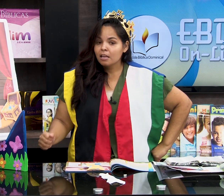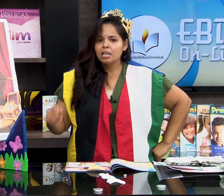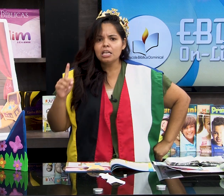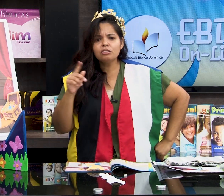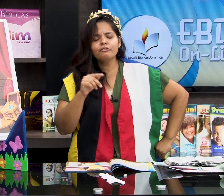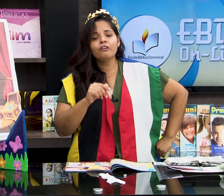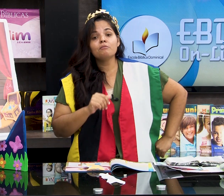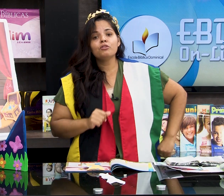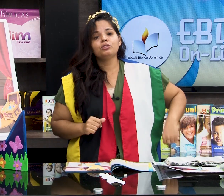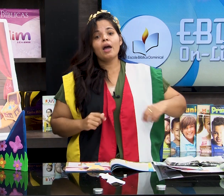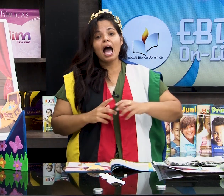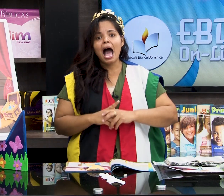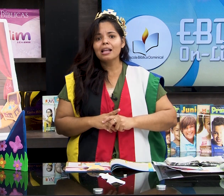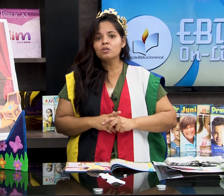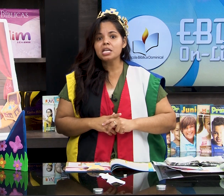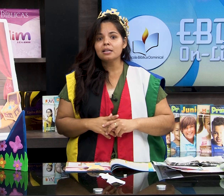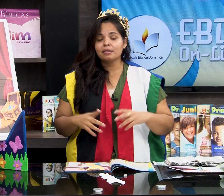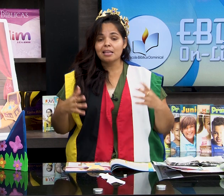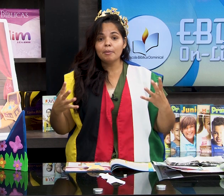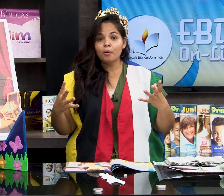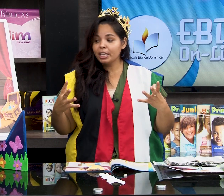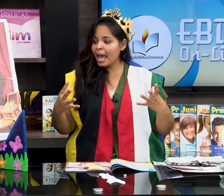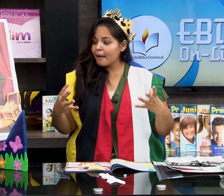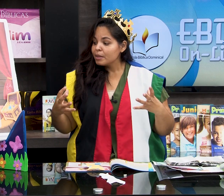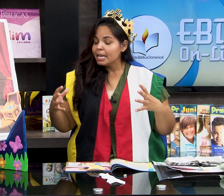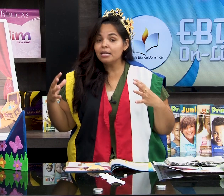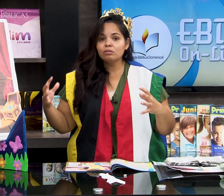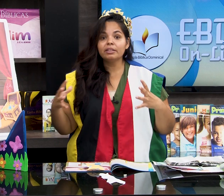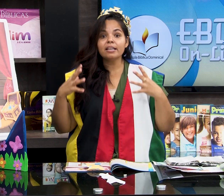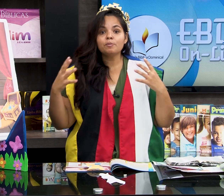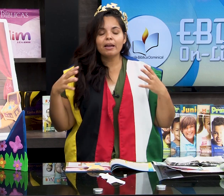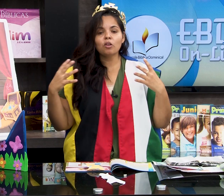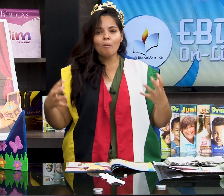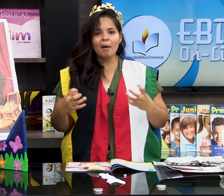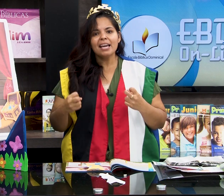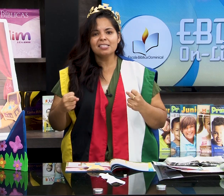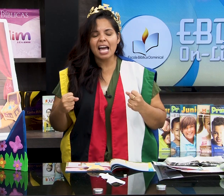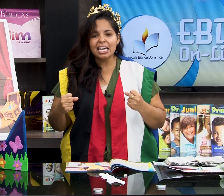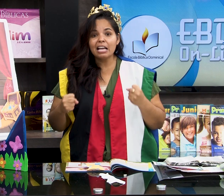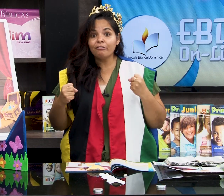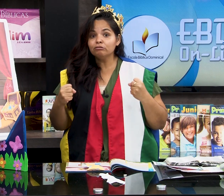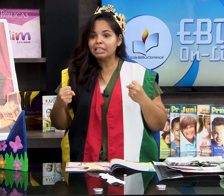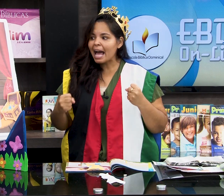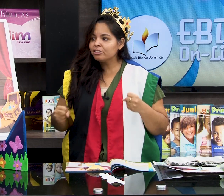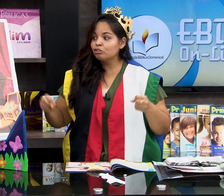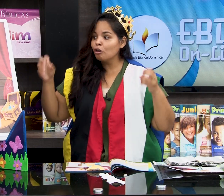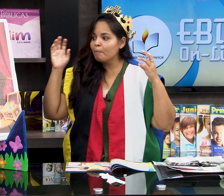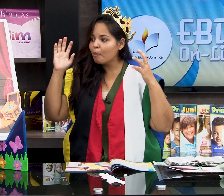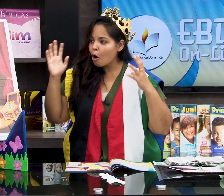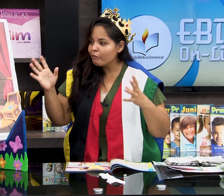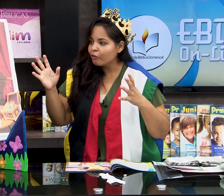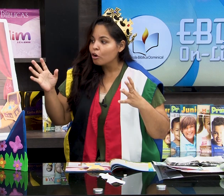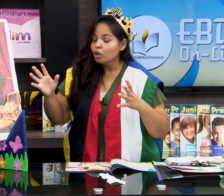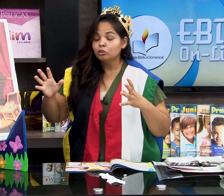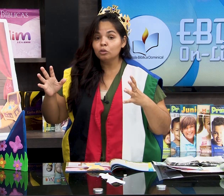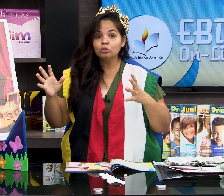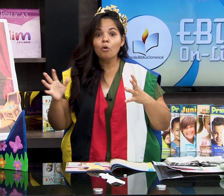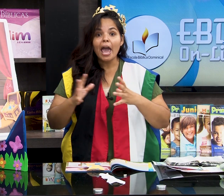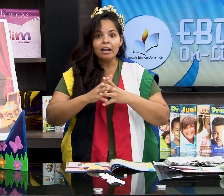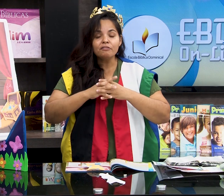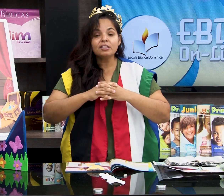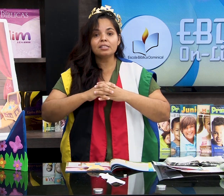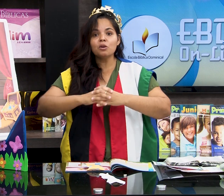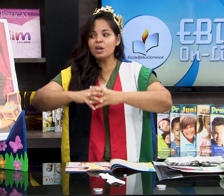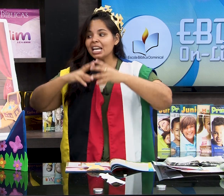E isso foi muito errado, criança. Sabe por quê? Isso despertou mais ainda a vontade do povo,